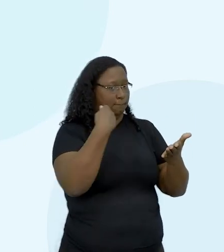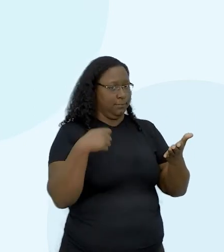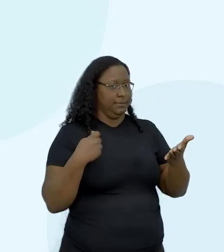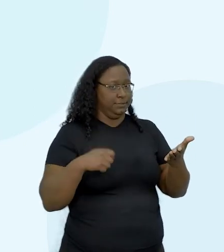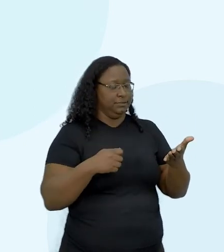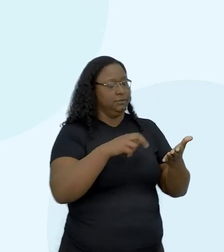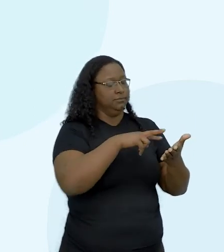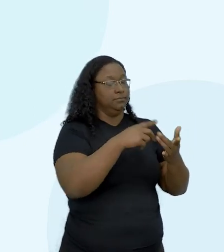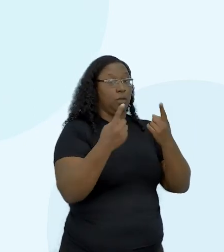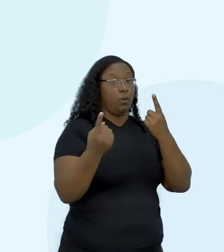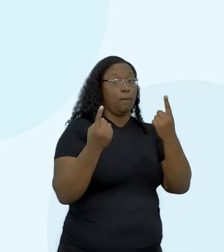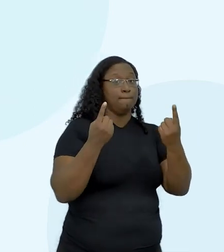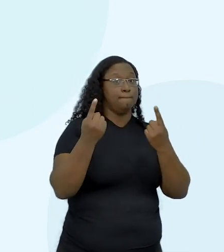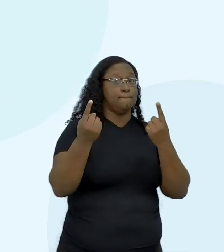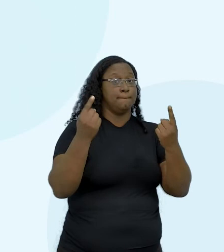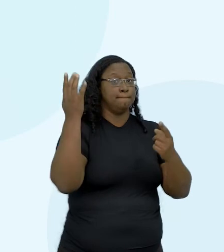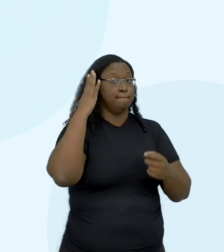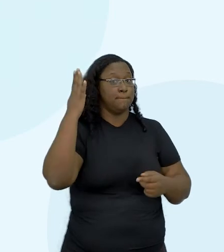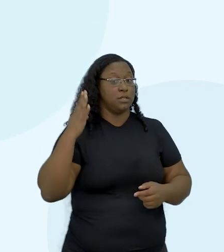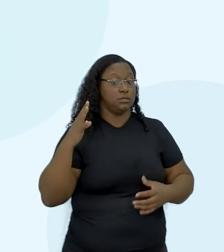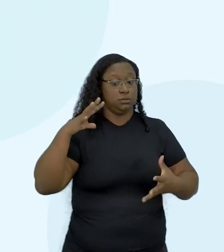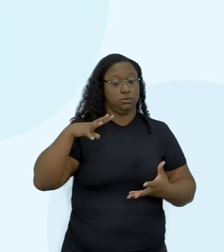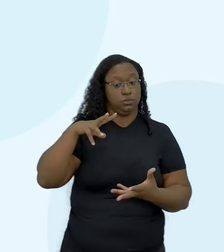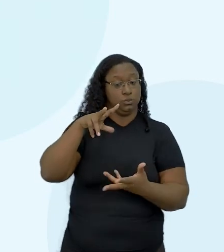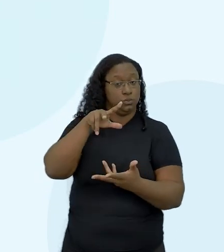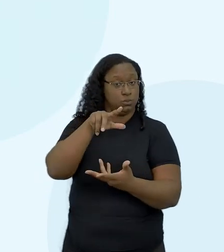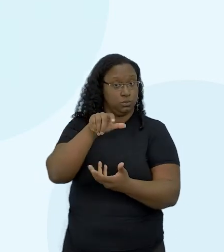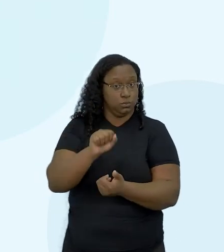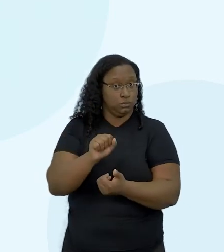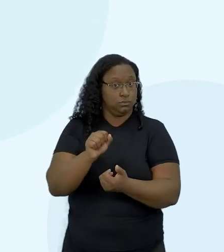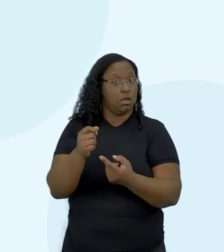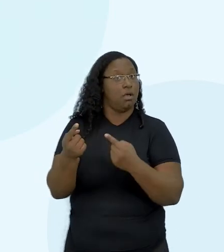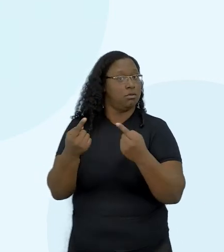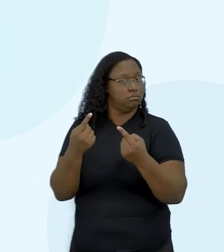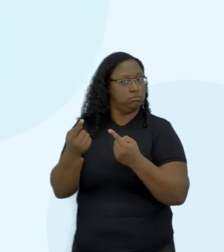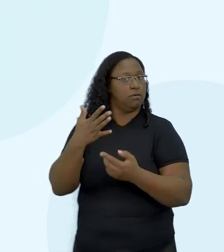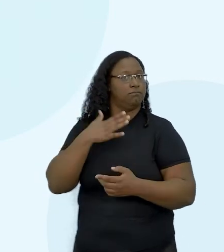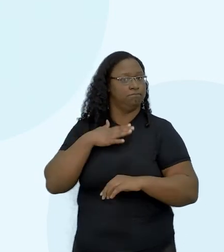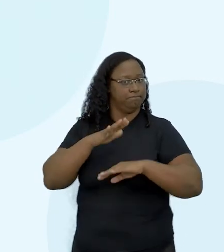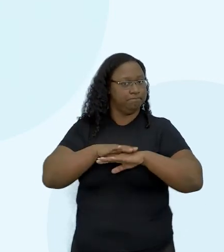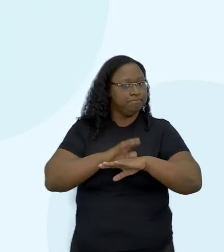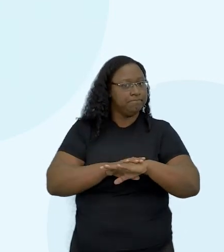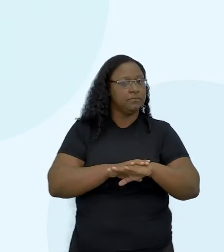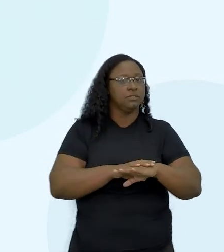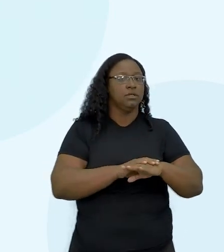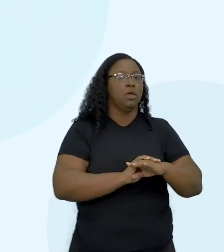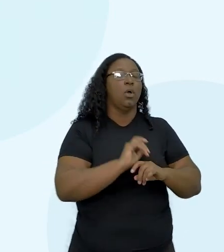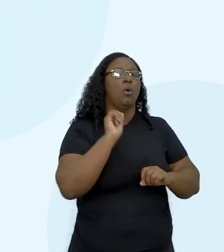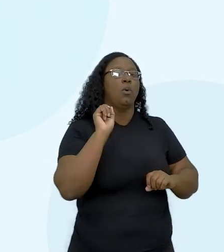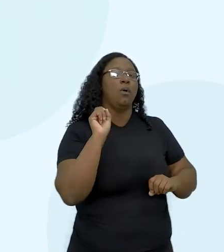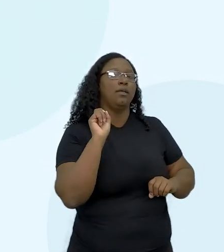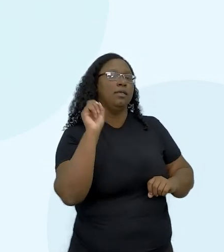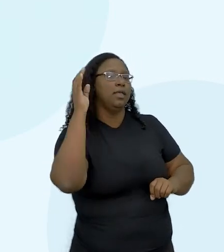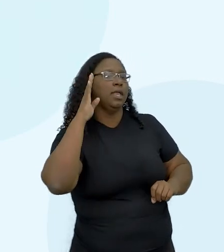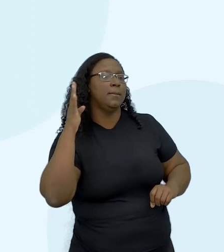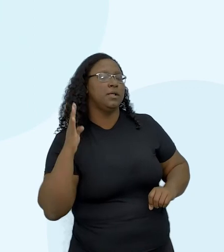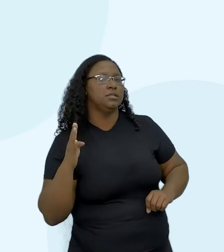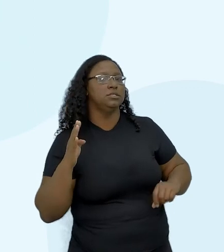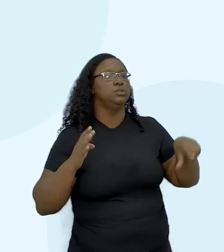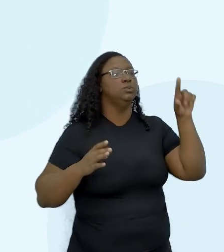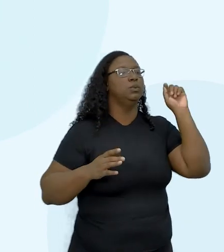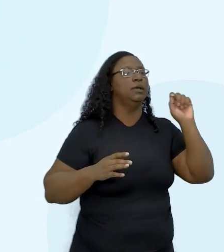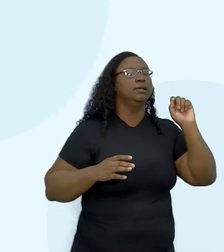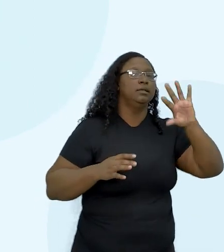matrizes energéticas do Brasil e do mundo, que foi essa discussão que eu fiz, né? O que tem na matriz do Brasil e o que não tem na do